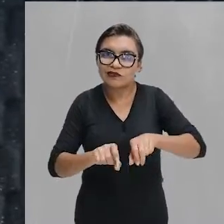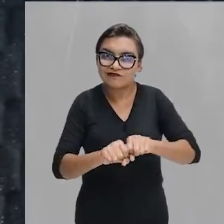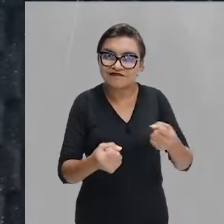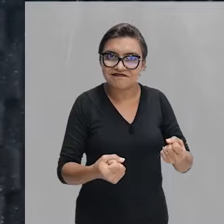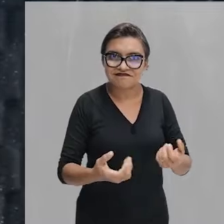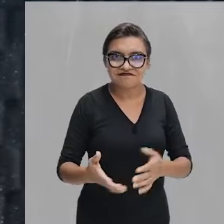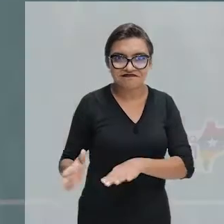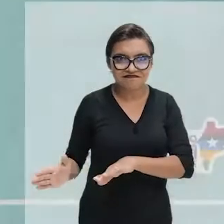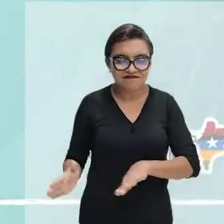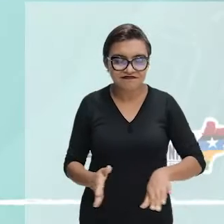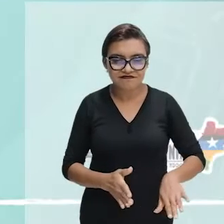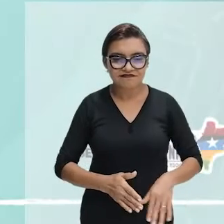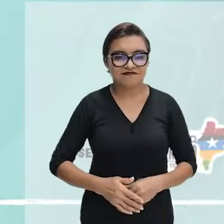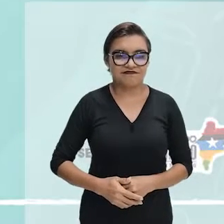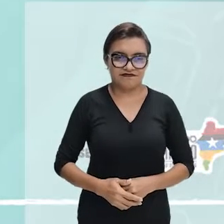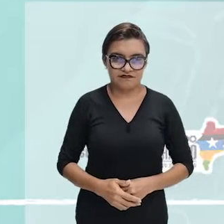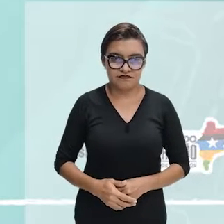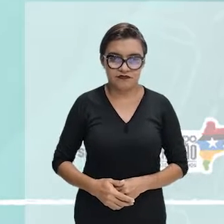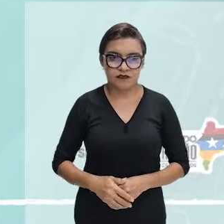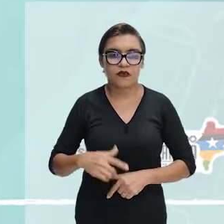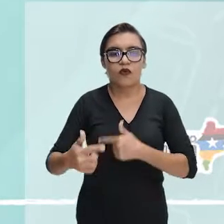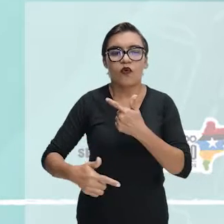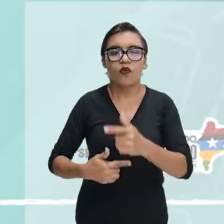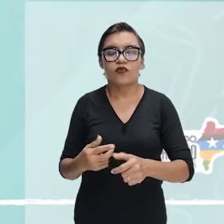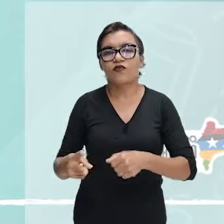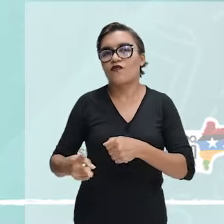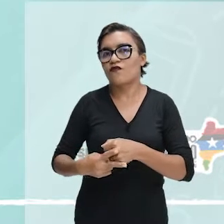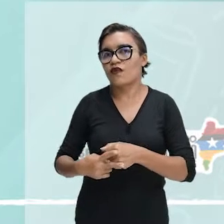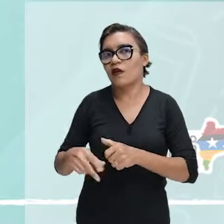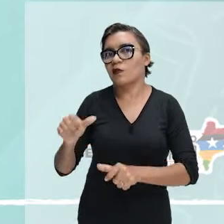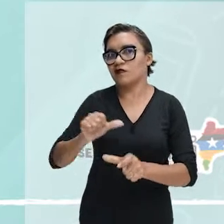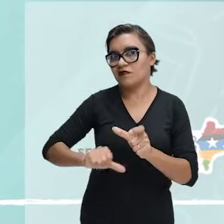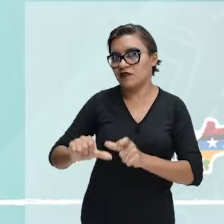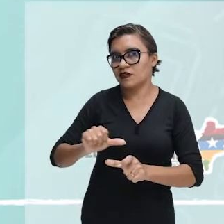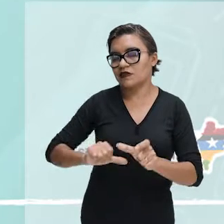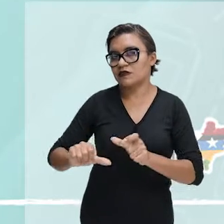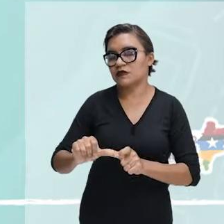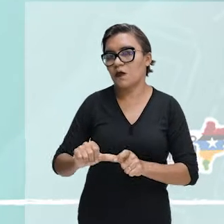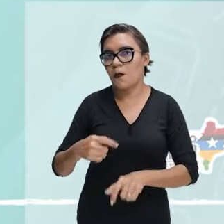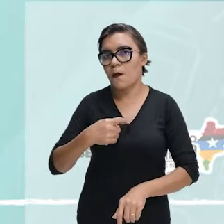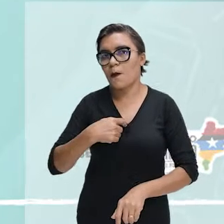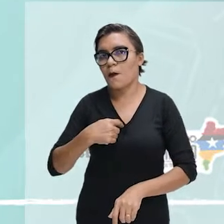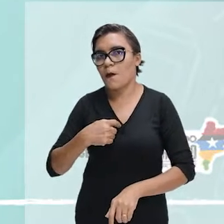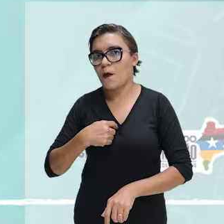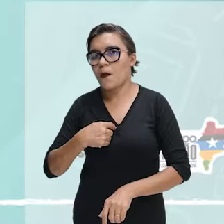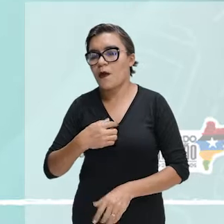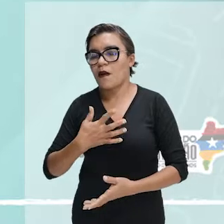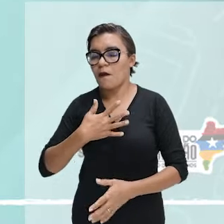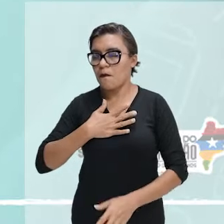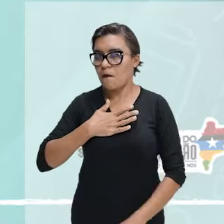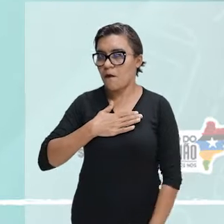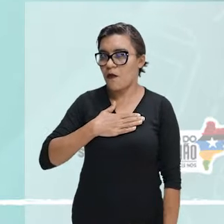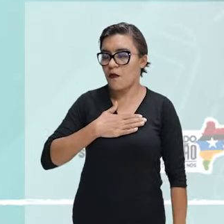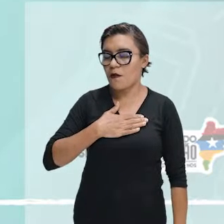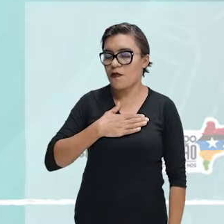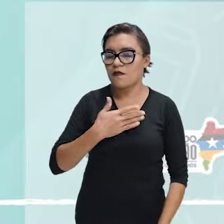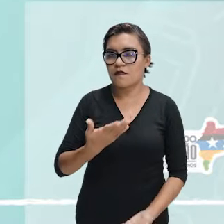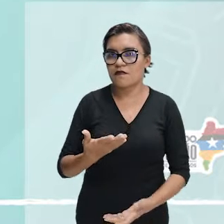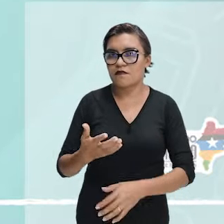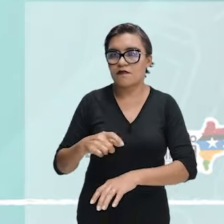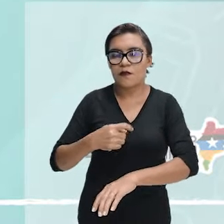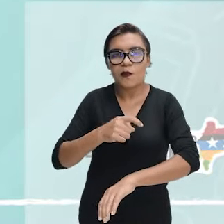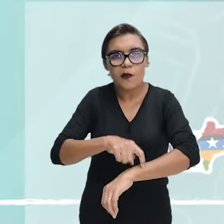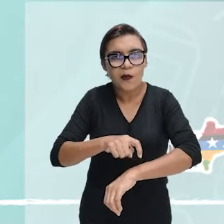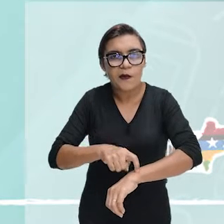Outra forma de usar o verbo reflexivo, de estado de ânimo, emocional ou de consciência.